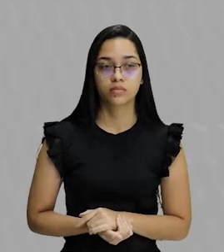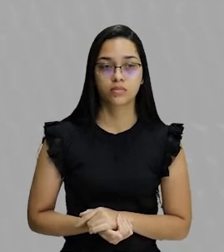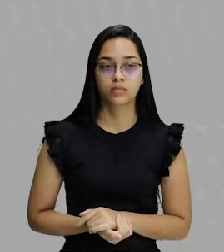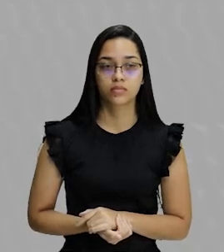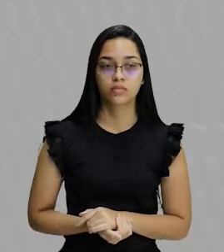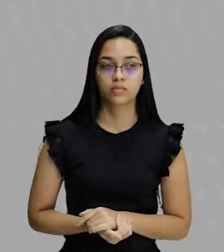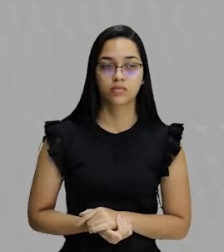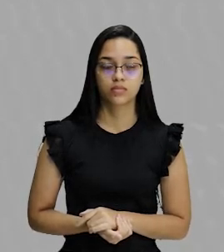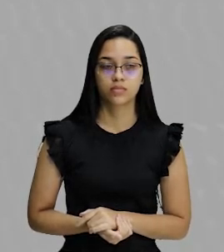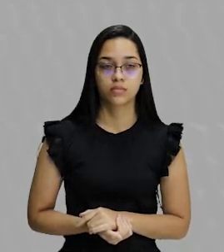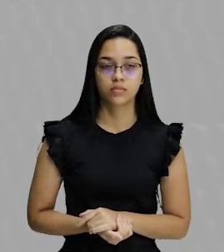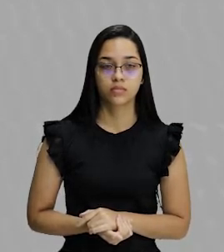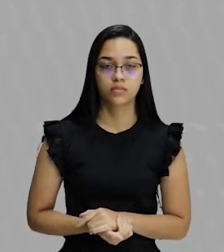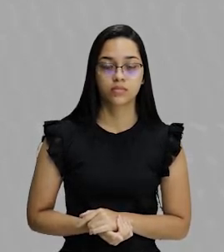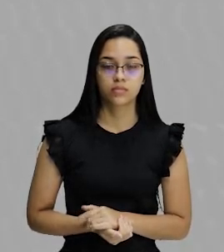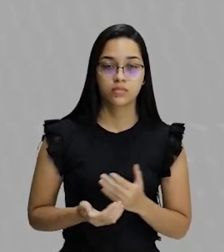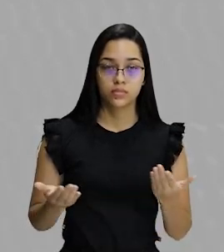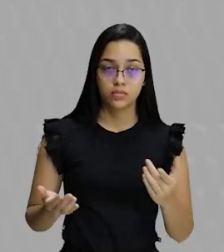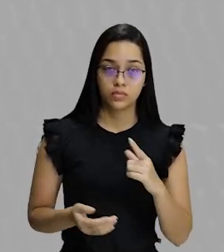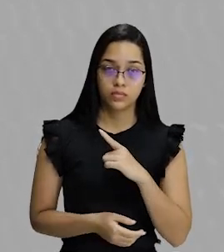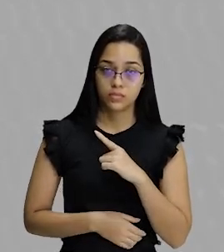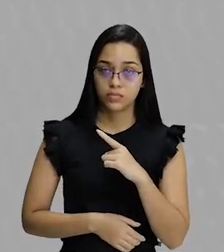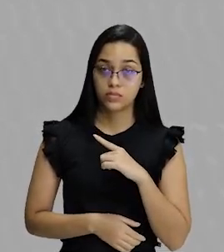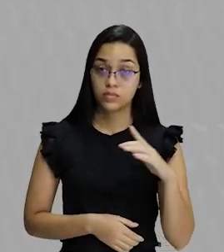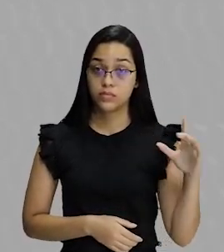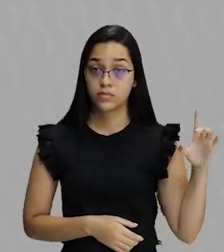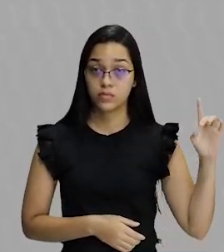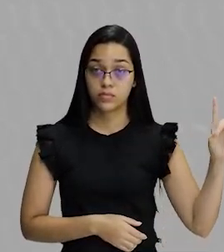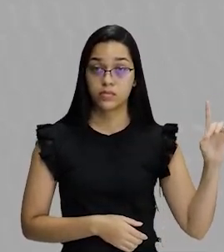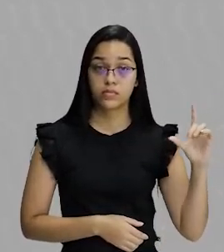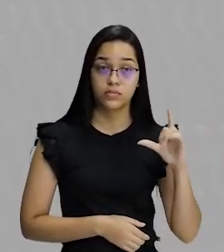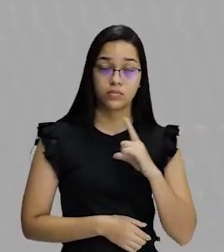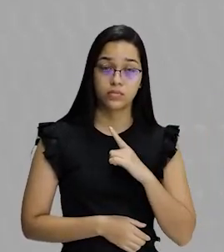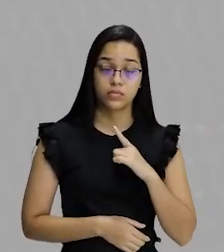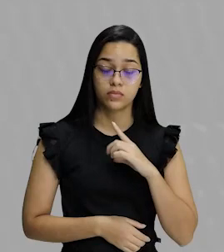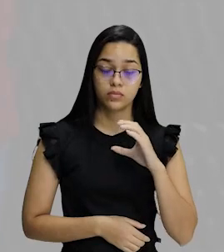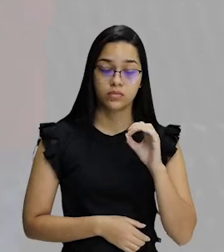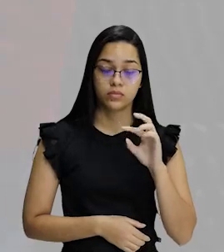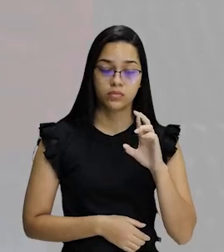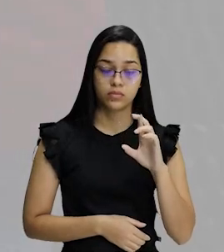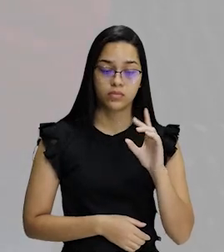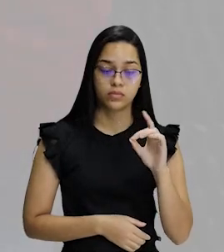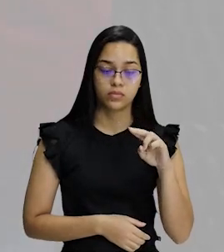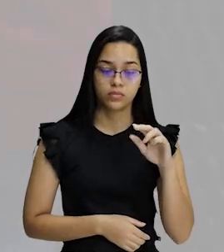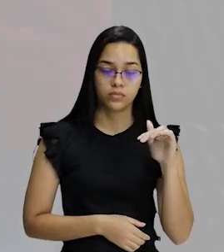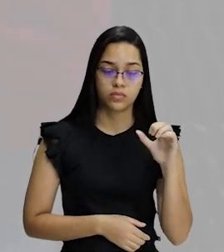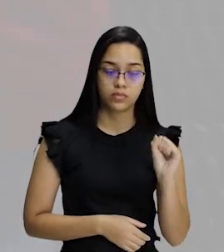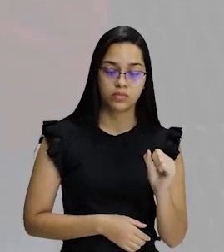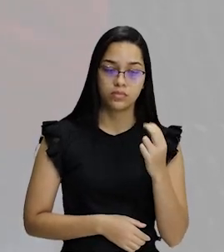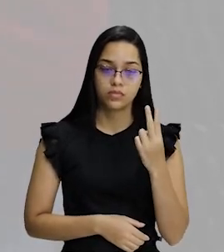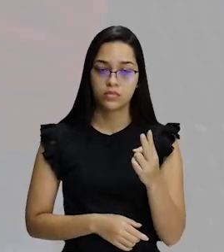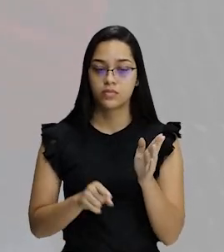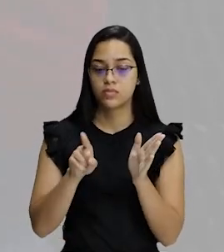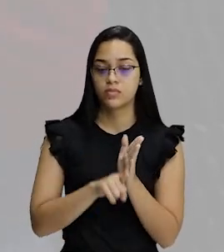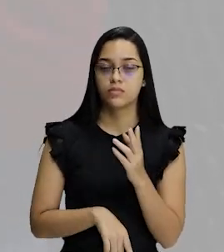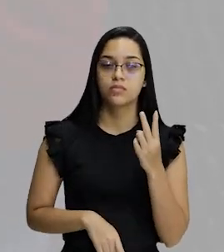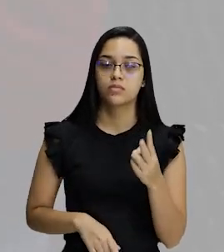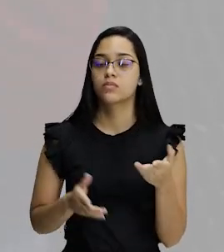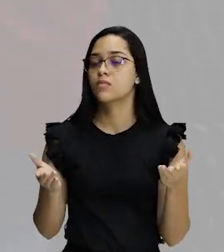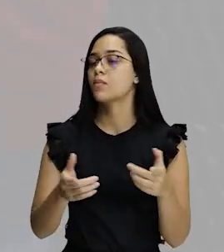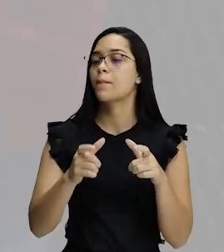o ponto C. Tá? O ponto D tem coordenada 2 e menos 2. Vamos